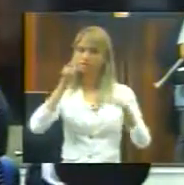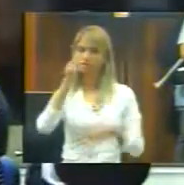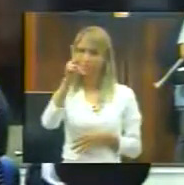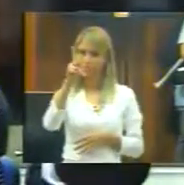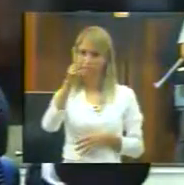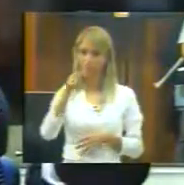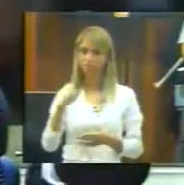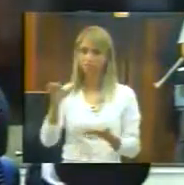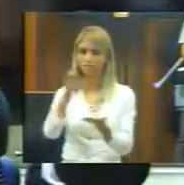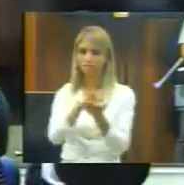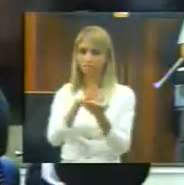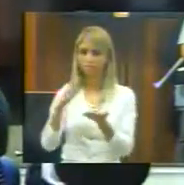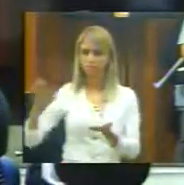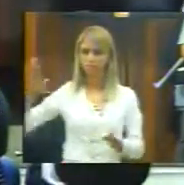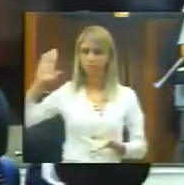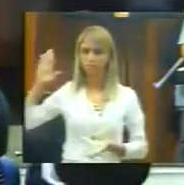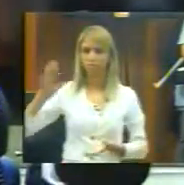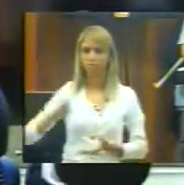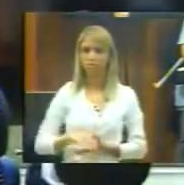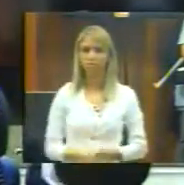Quero...